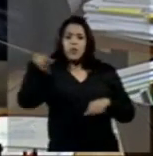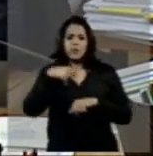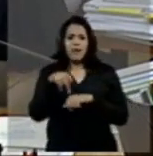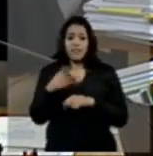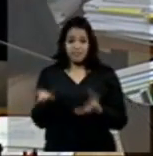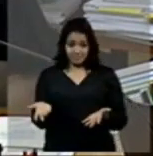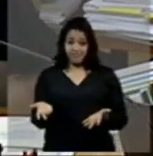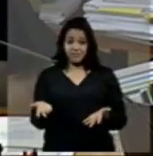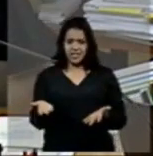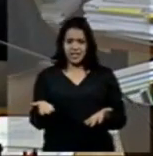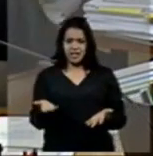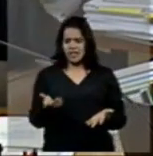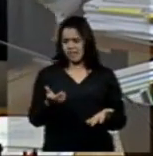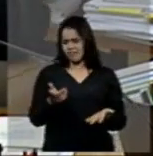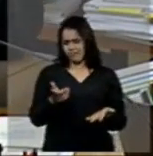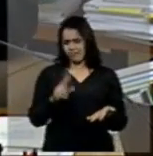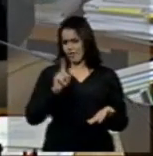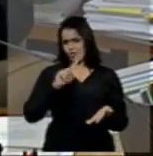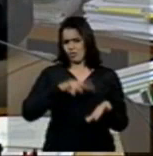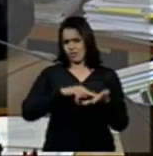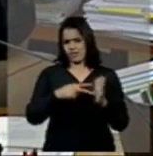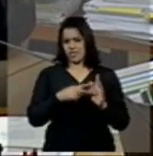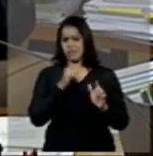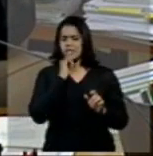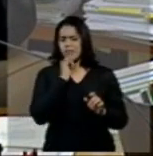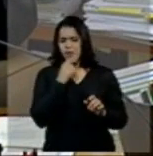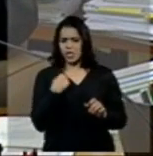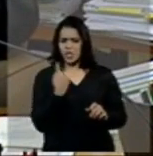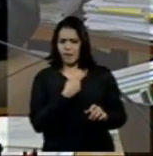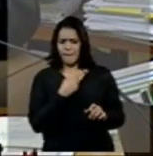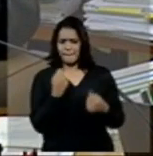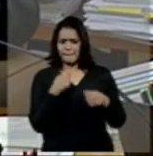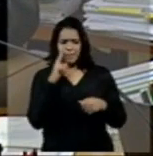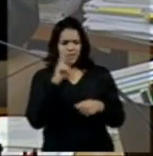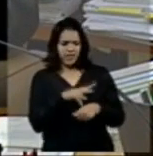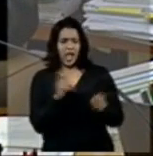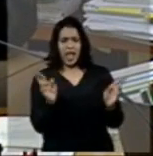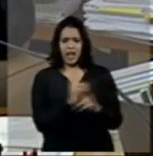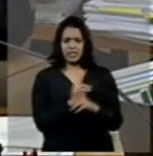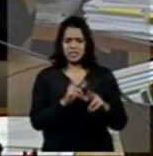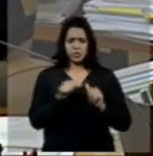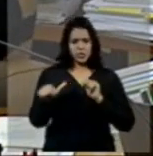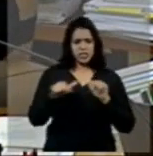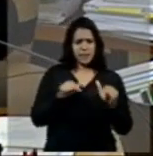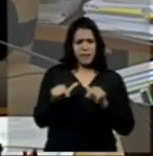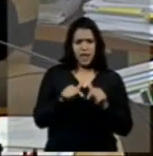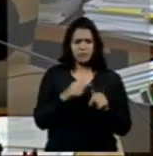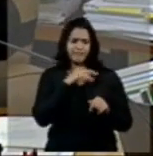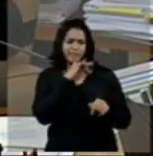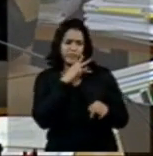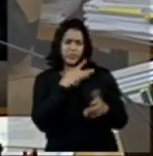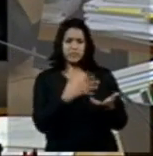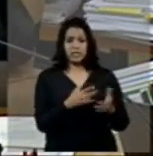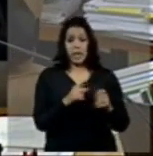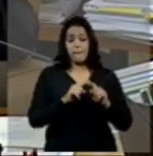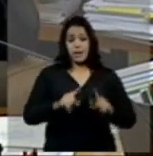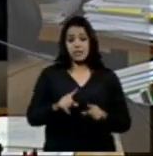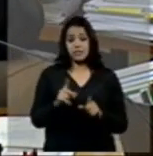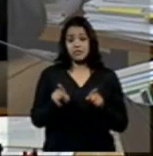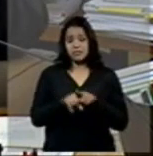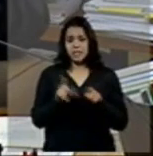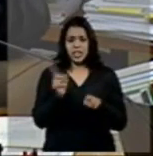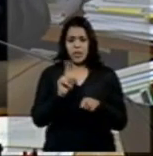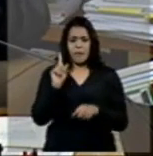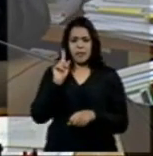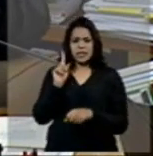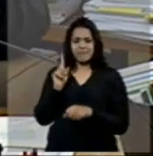É óbvio que isso não quer dizer que nós temos que ir à precarização das relações de trabalho, nem à desproteção